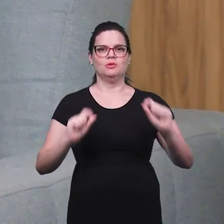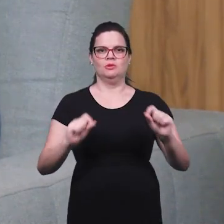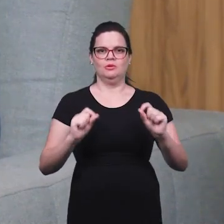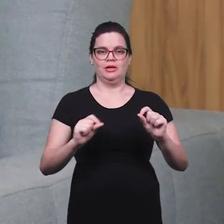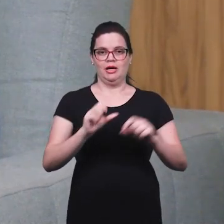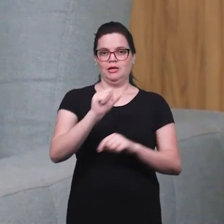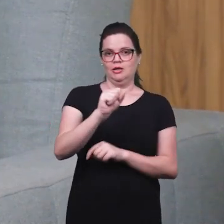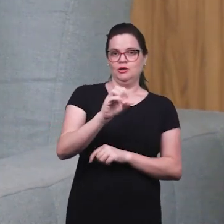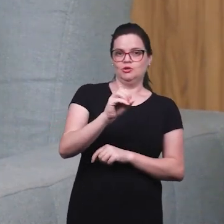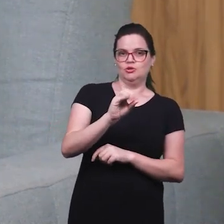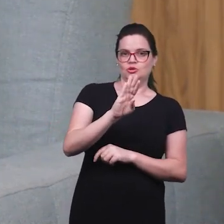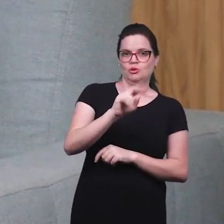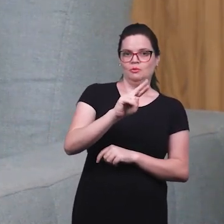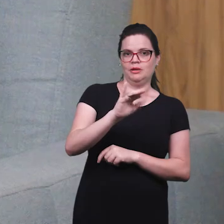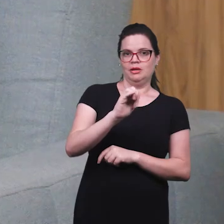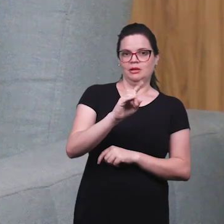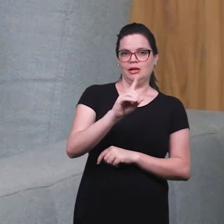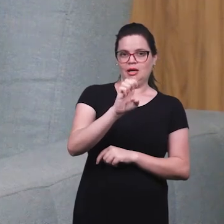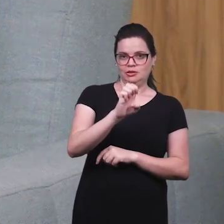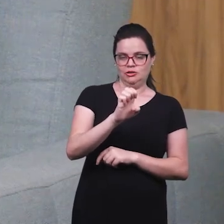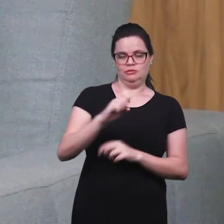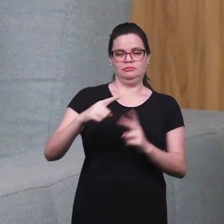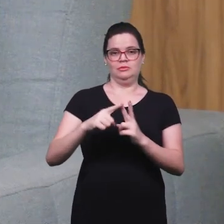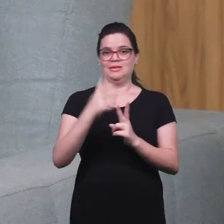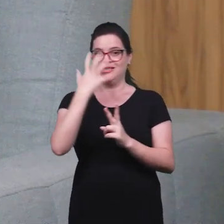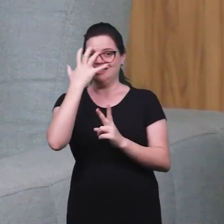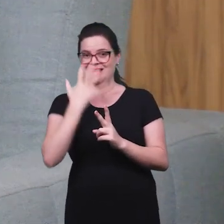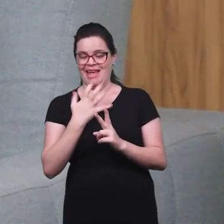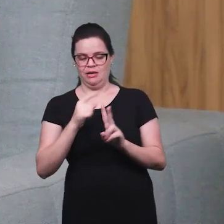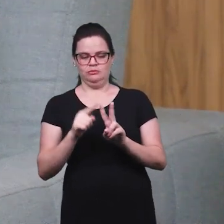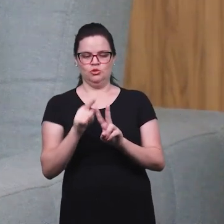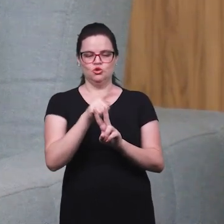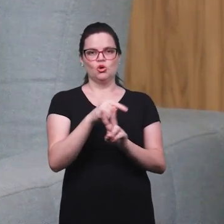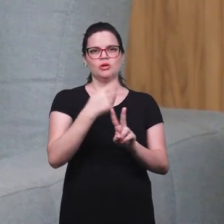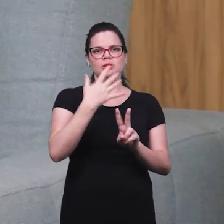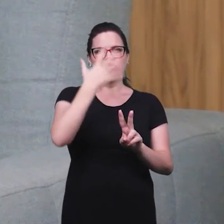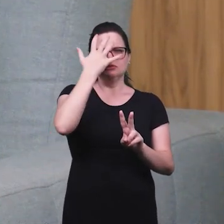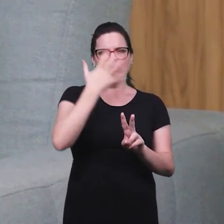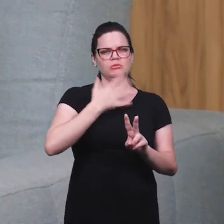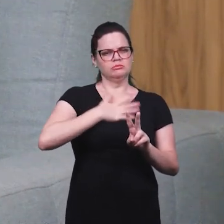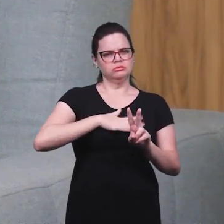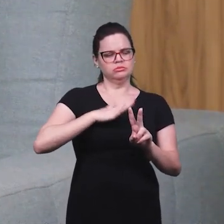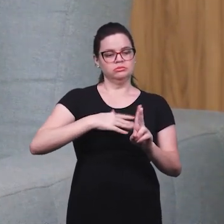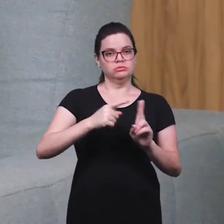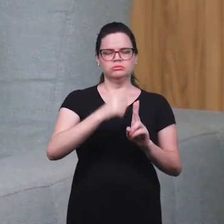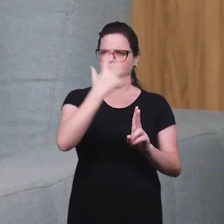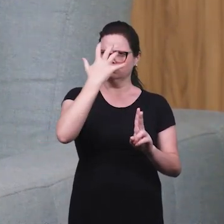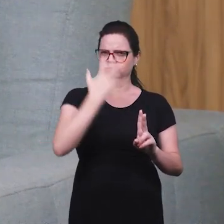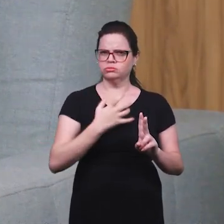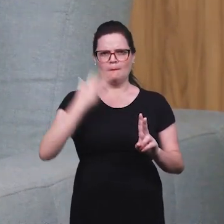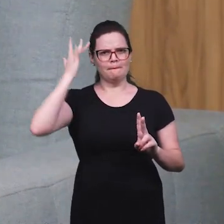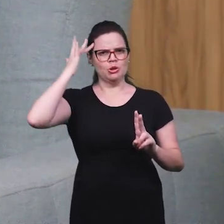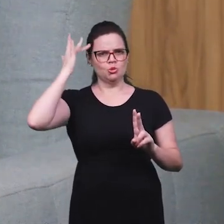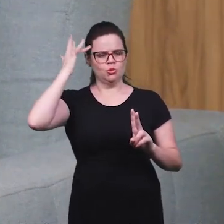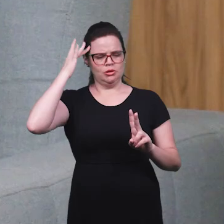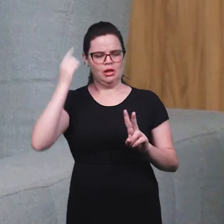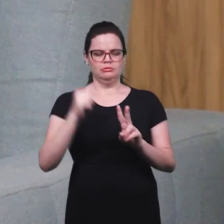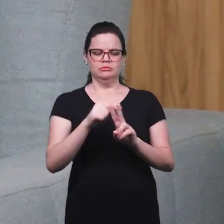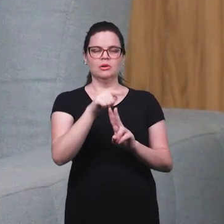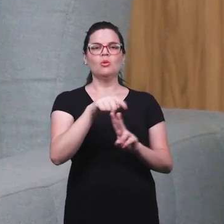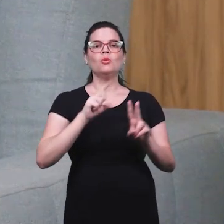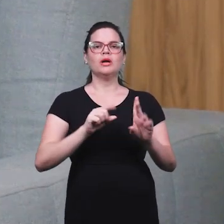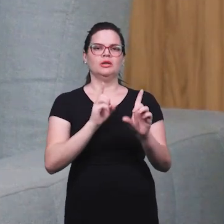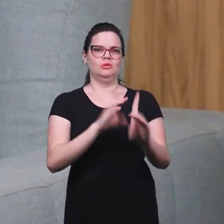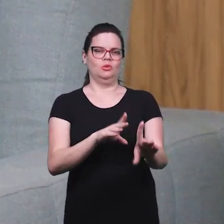a sobriedade e a seriedade, elas vêm na sequência desta experiência que nós temos da